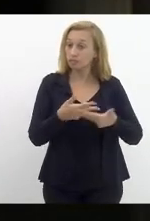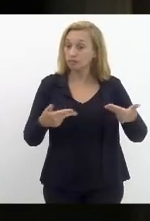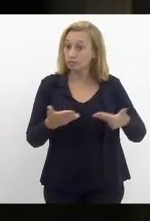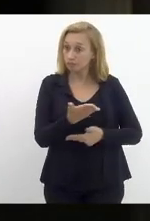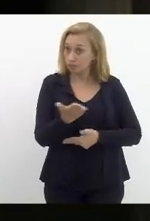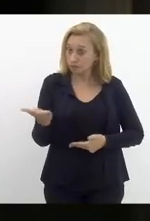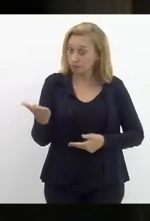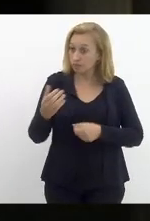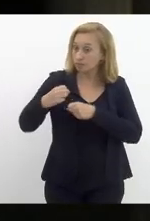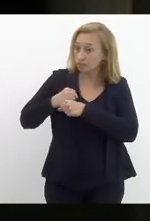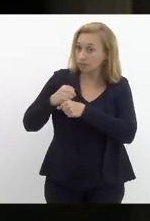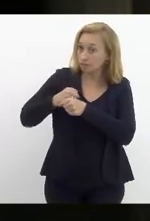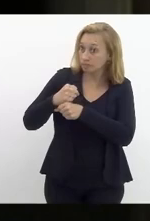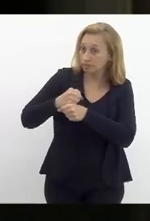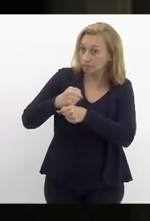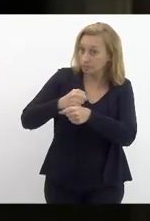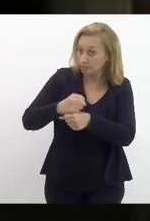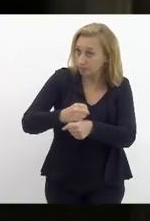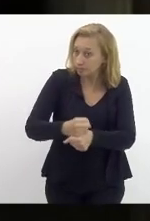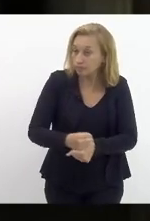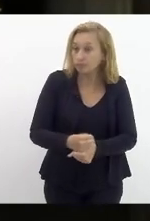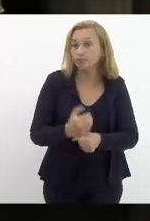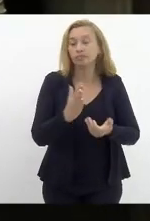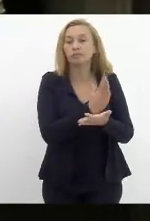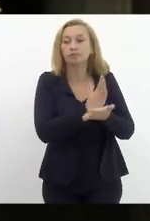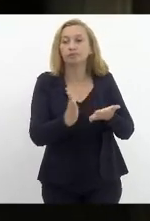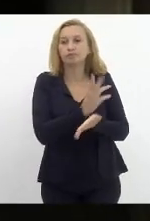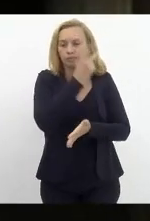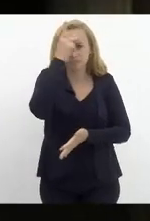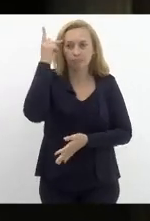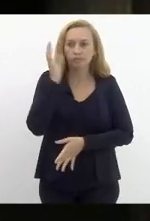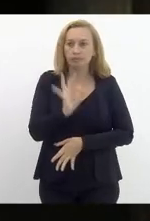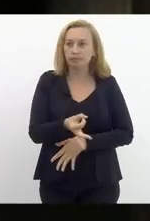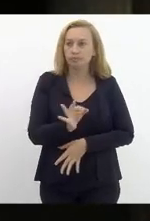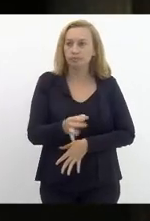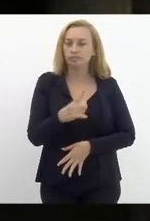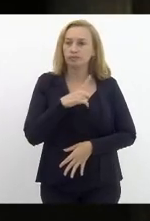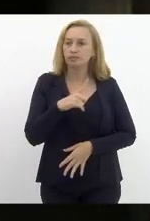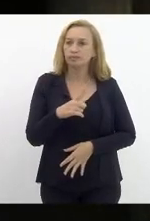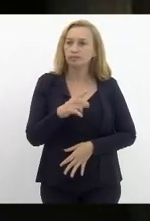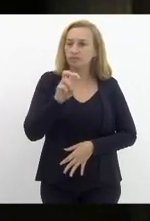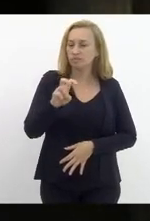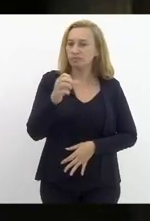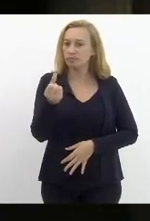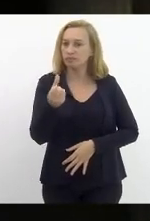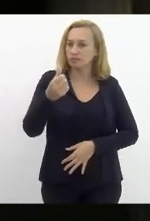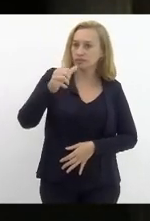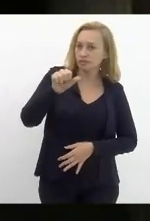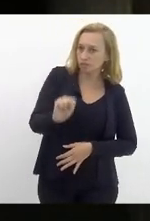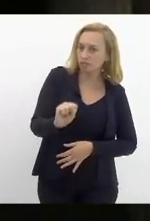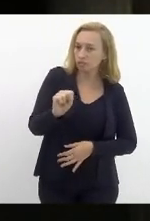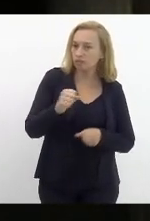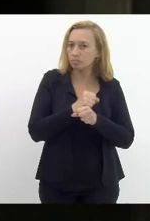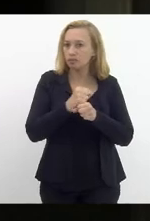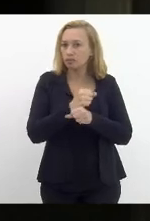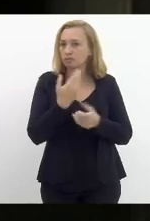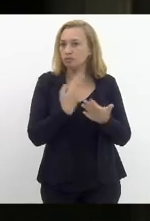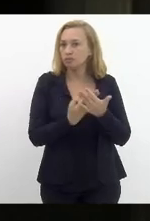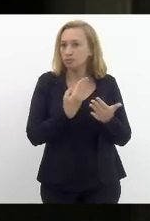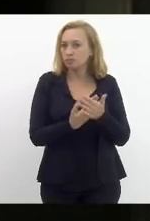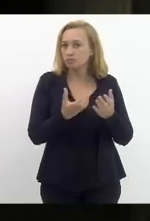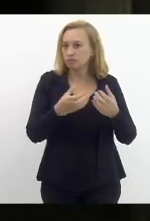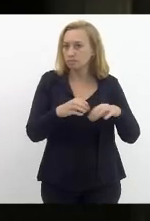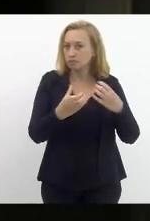de anos. Tem algumas pessoas aqui que eu tenho certeza que estão há pelo menos 5, 6, 8 anos estudando para esses